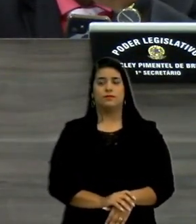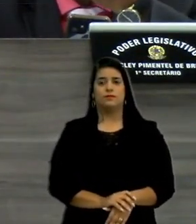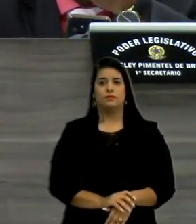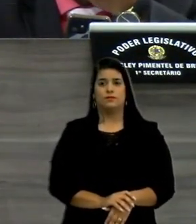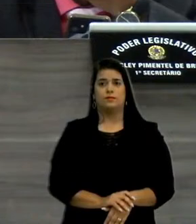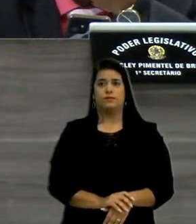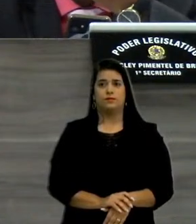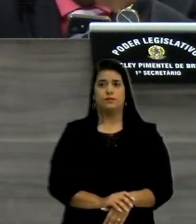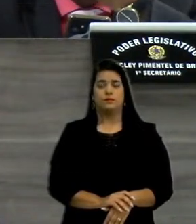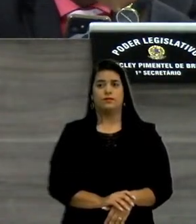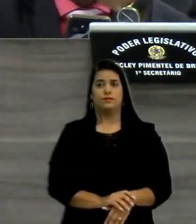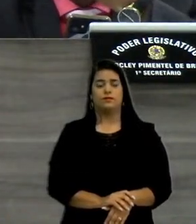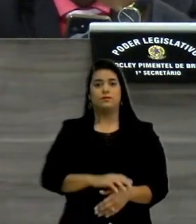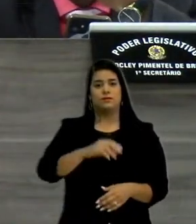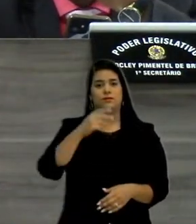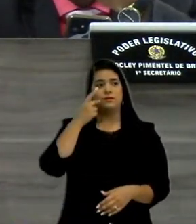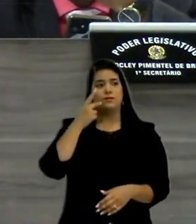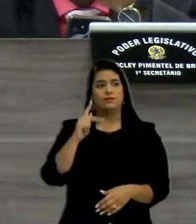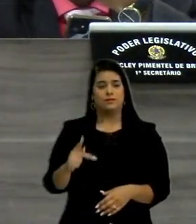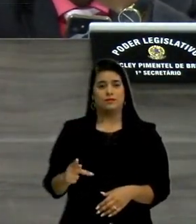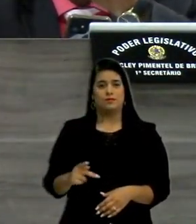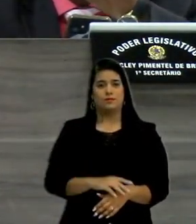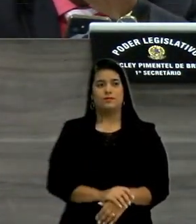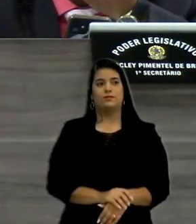Requerimento verbal, Evandro Marinho da Silva. Bora, Pezinho.